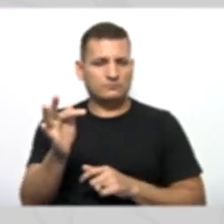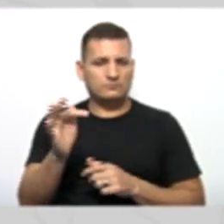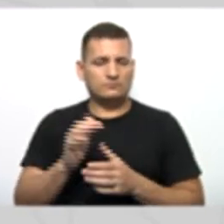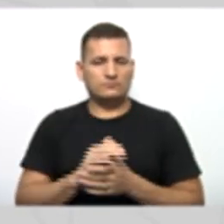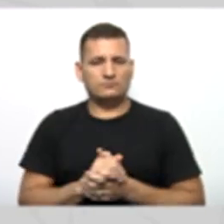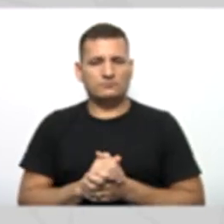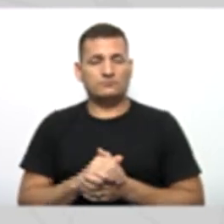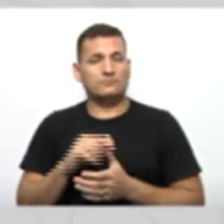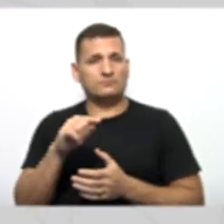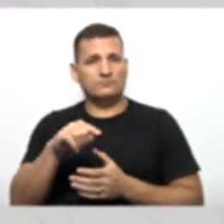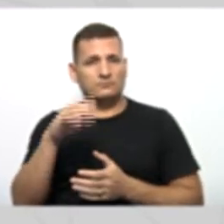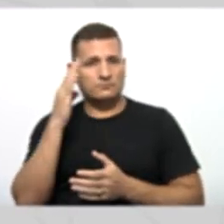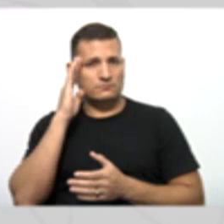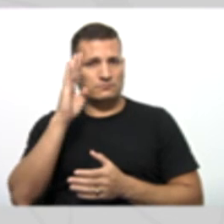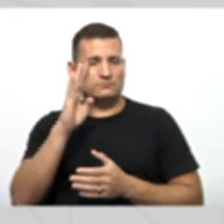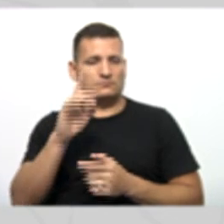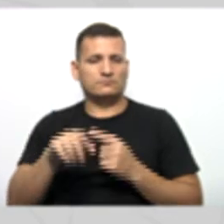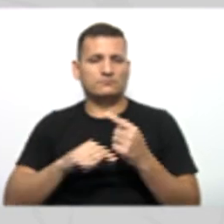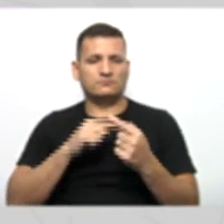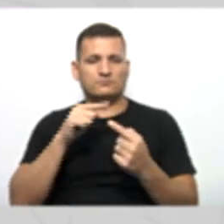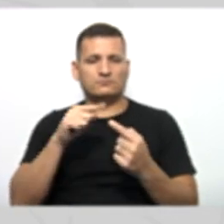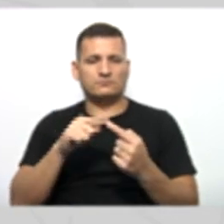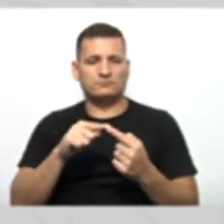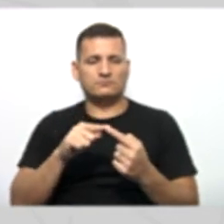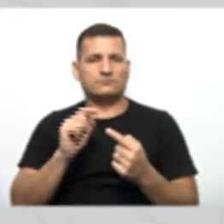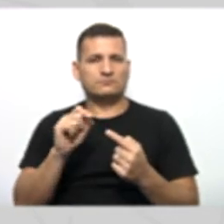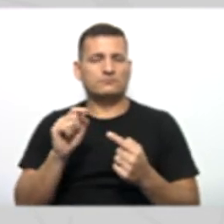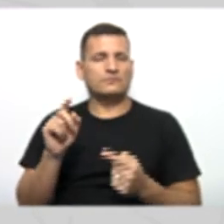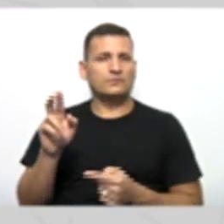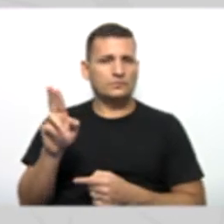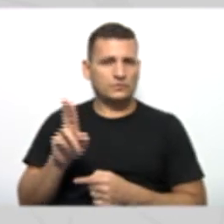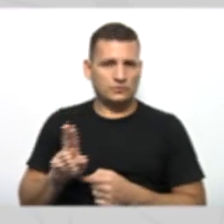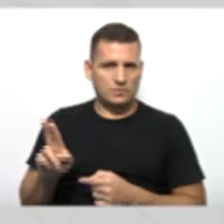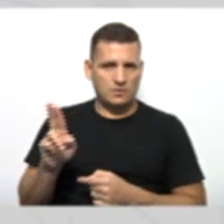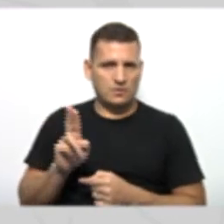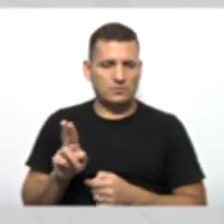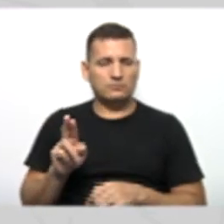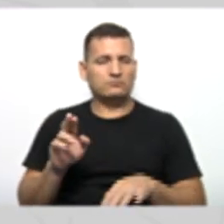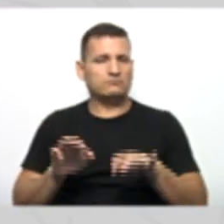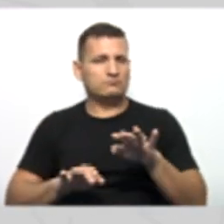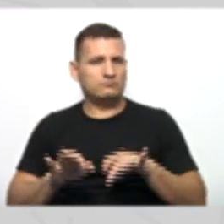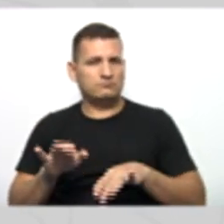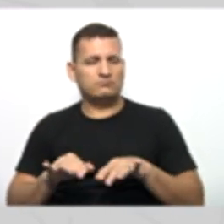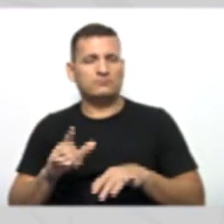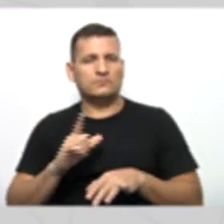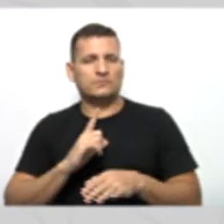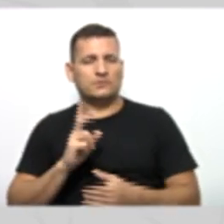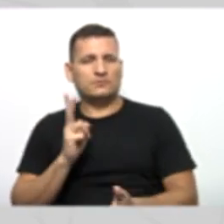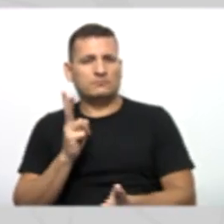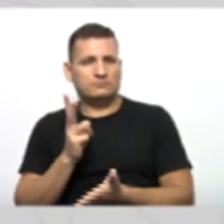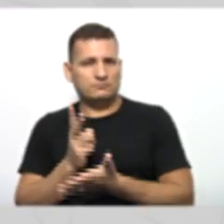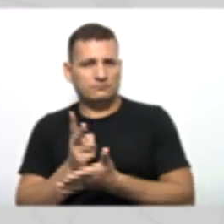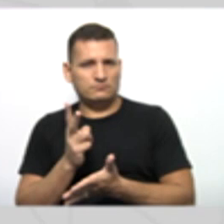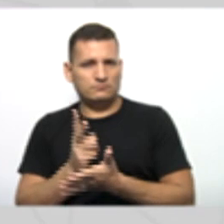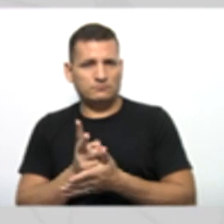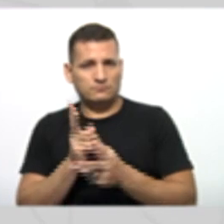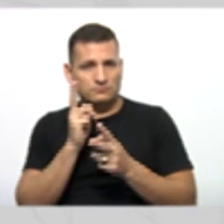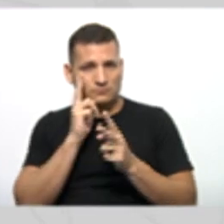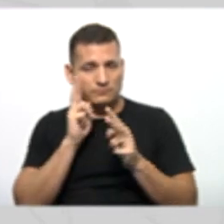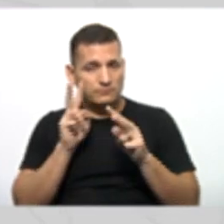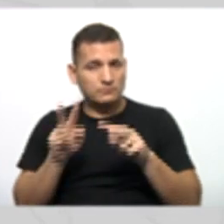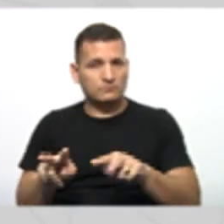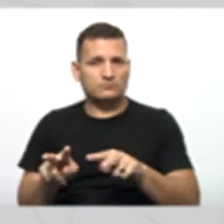Aqui, o principal objetivo é que usuários e desenvolvedores possuam a mesma visão do problema.